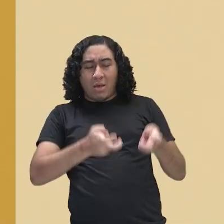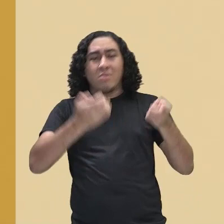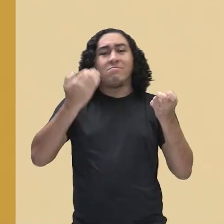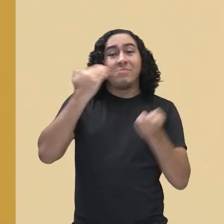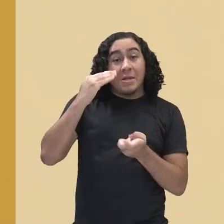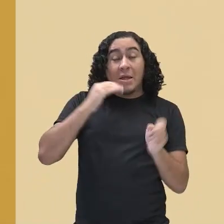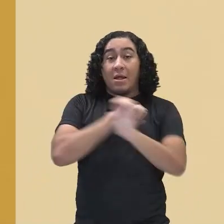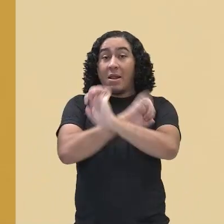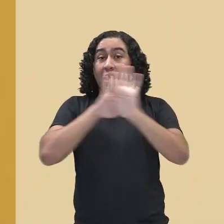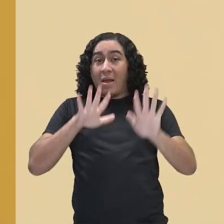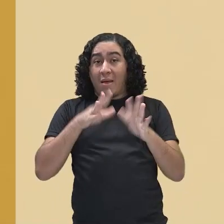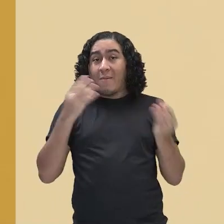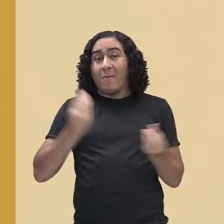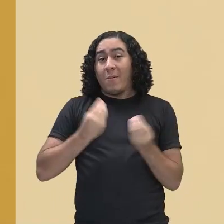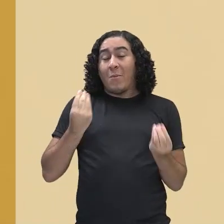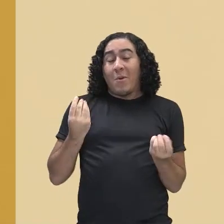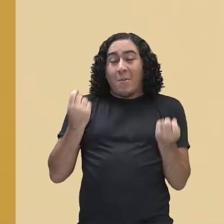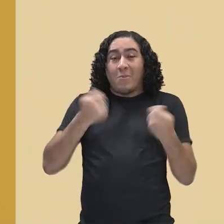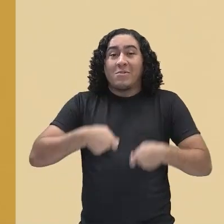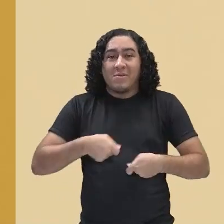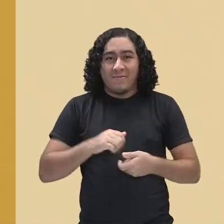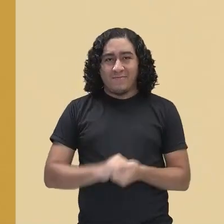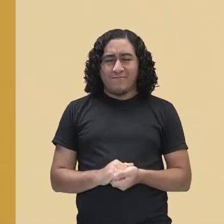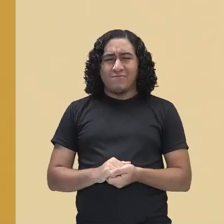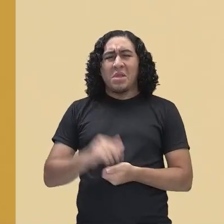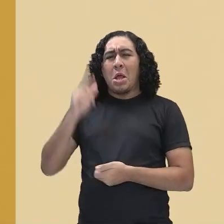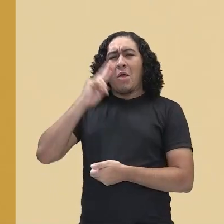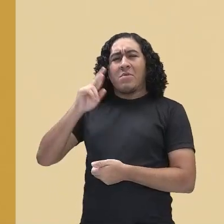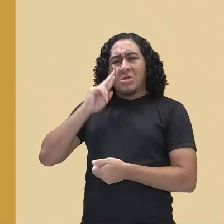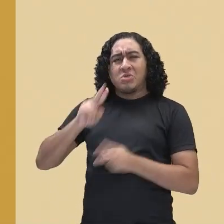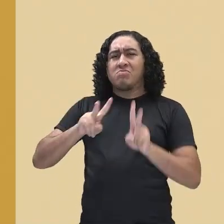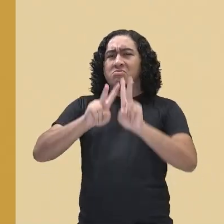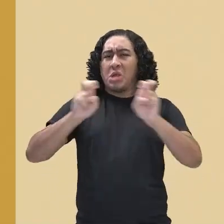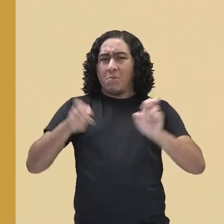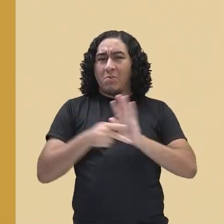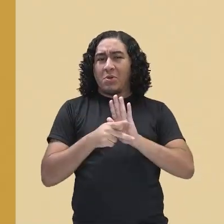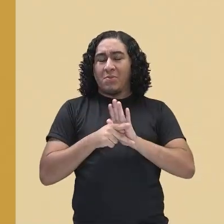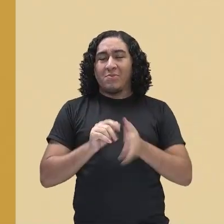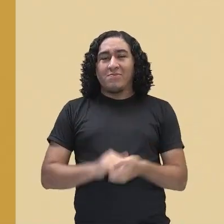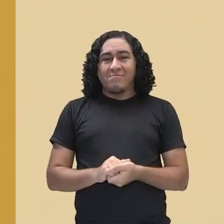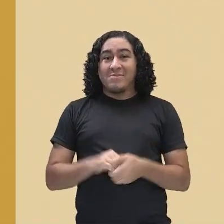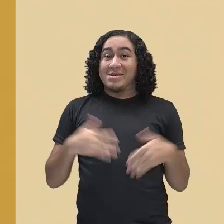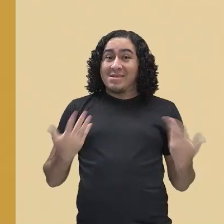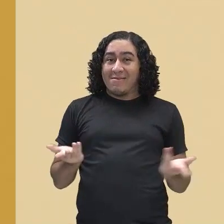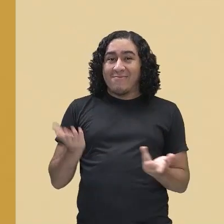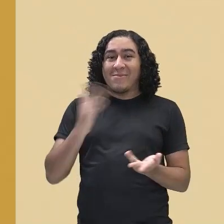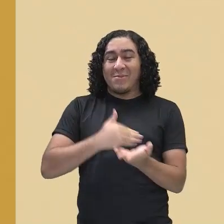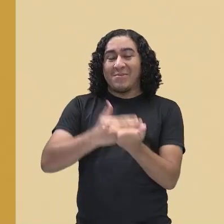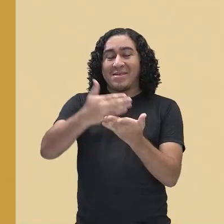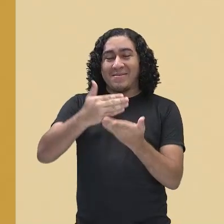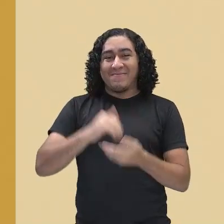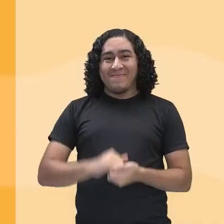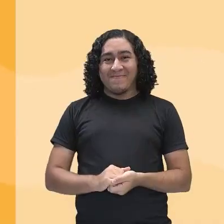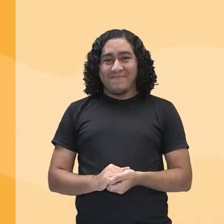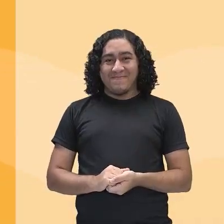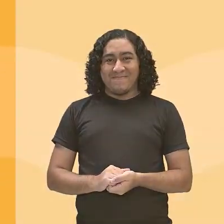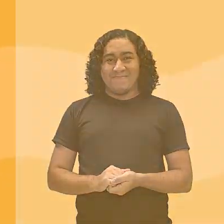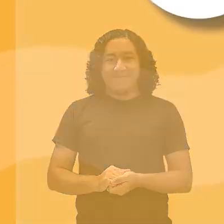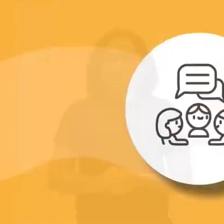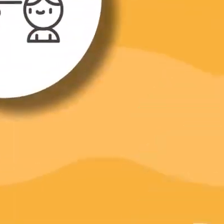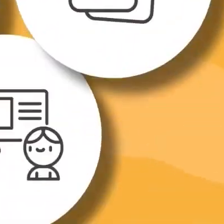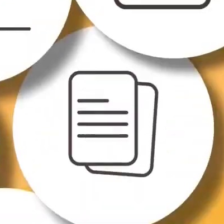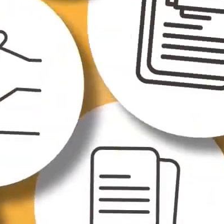um pouco sobre todos eles, vamos refletir bastante sobre esse tema. Sem mais delongas, vamos de aula?